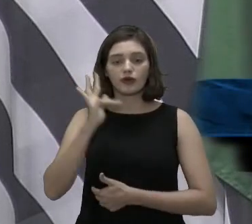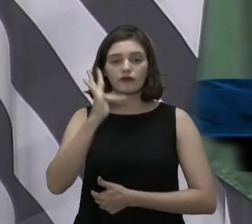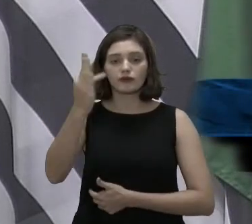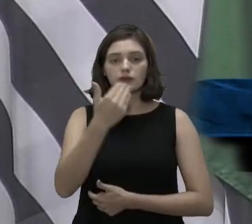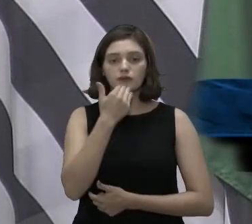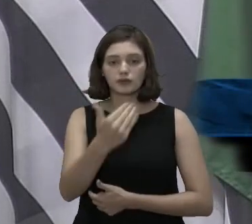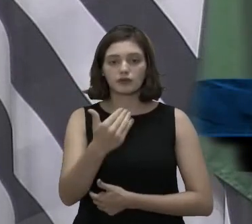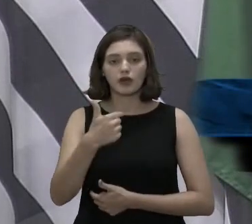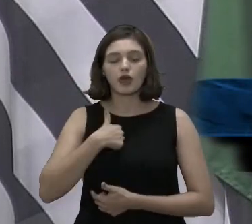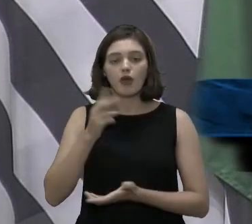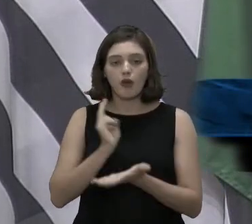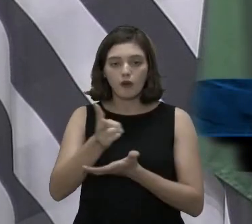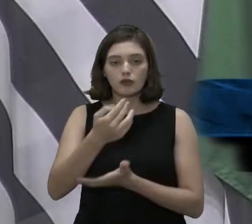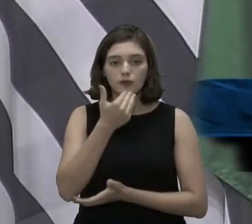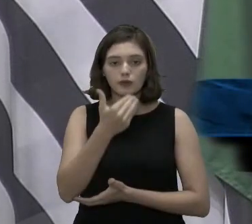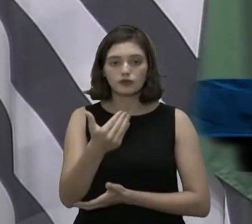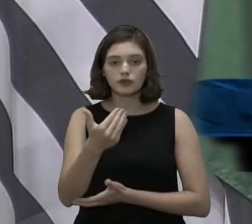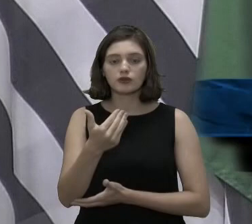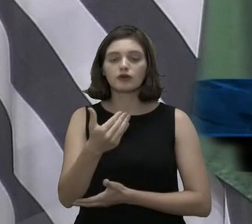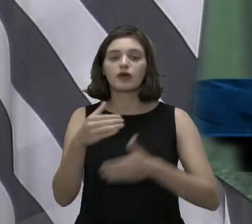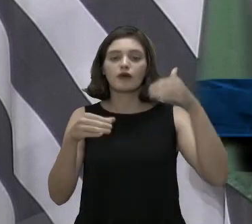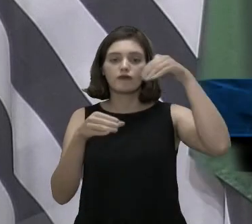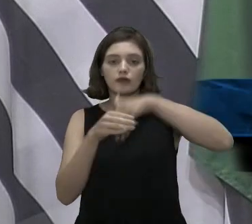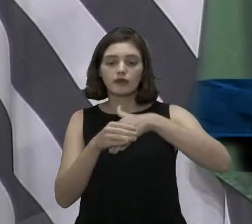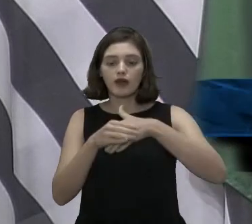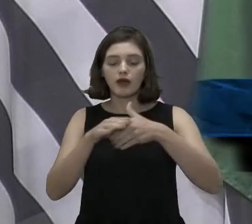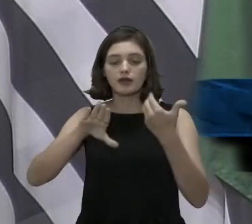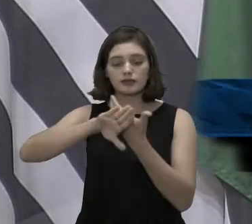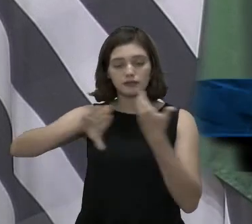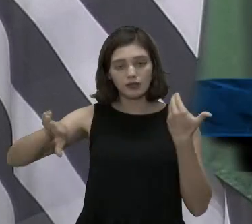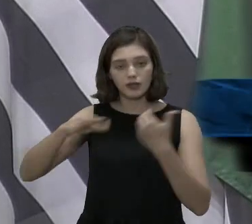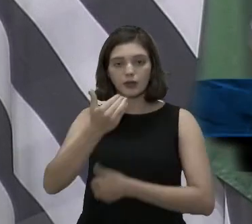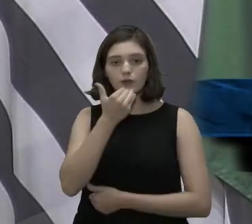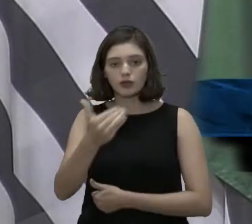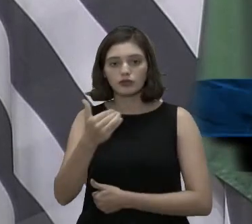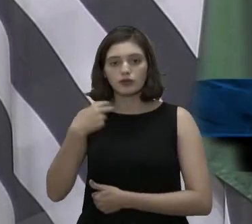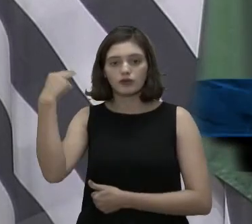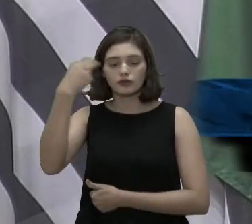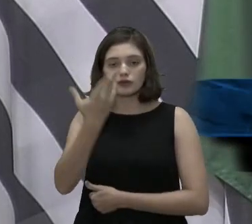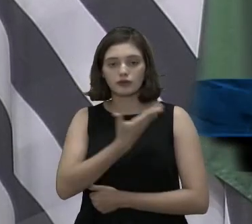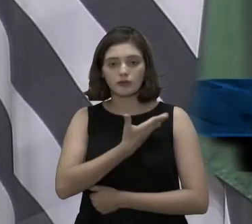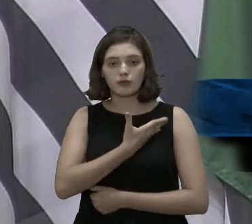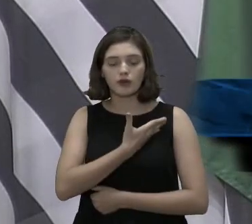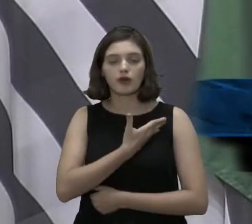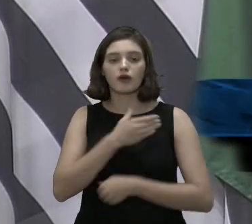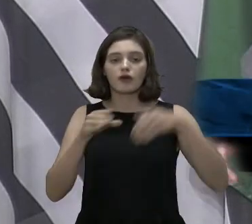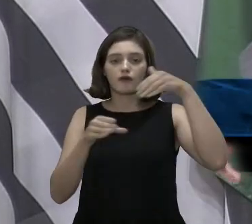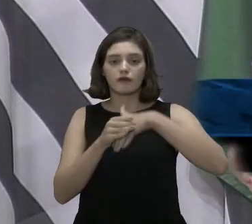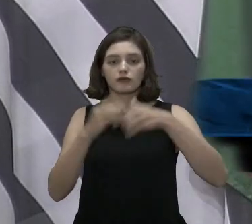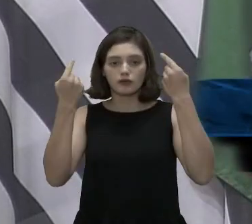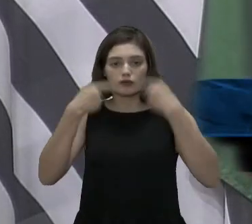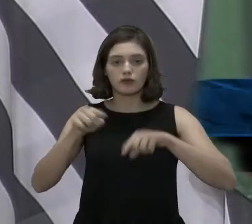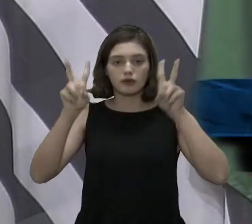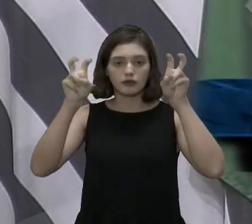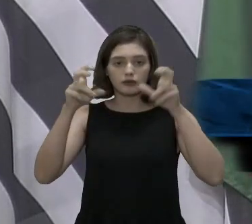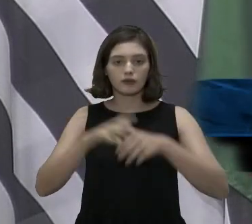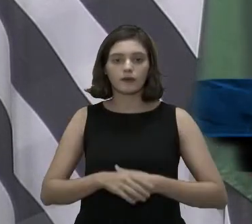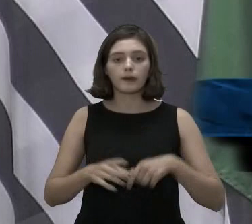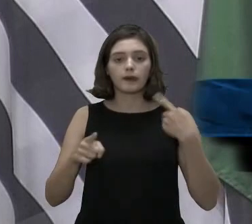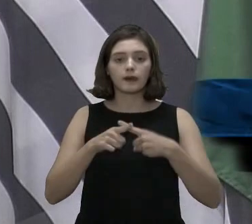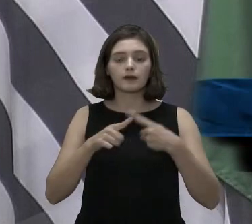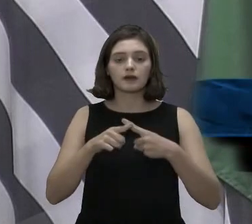pedidos continuarei pedindo para votar em separado, continuarei pedindo para os meus vereadores, amigos, votarem contrário a esse tipo de pauta, que não serve